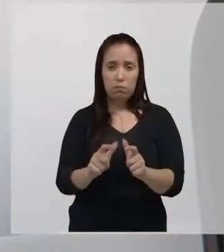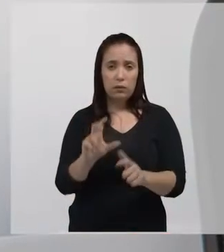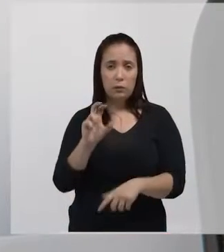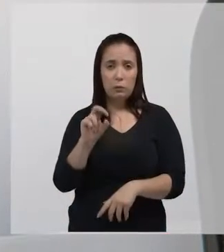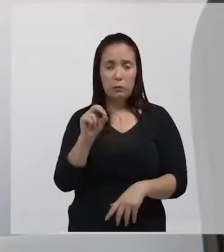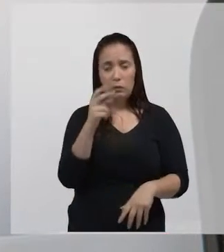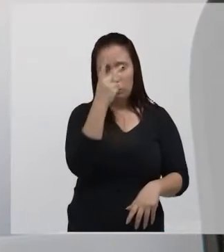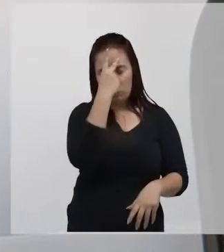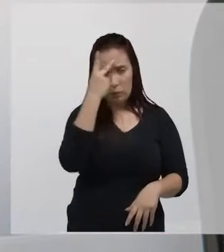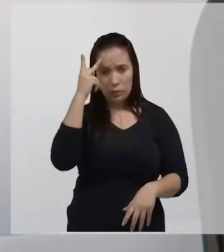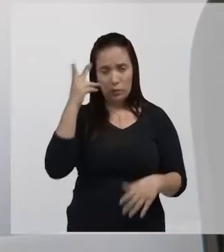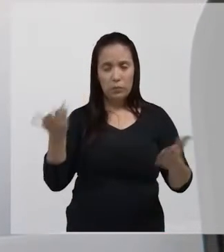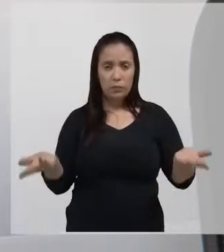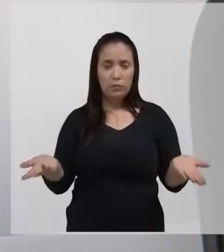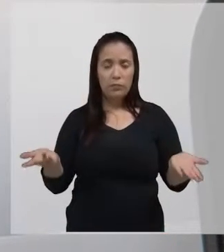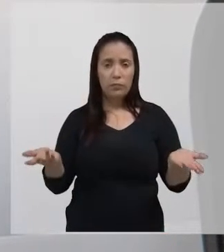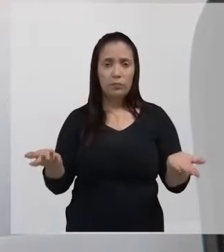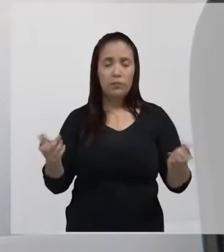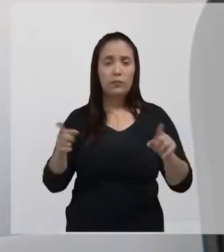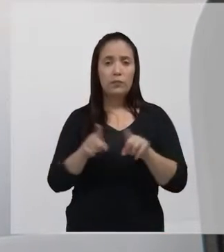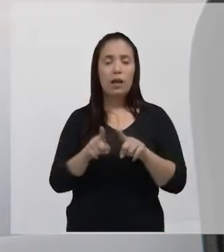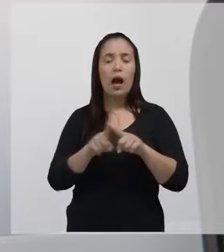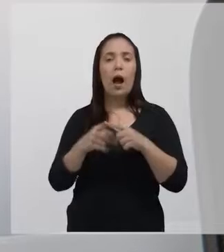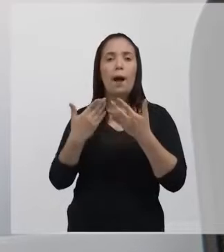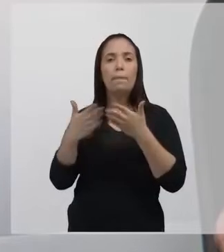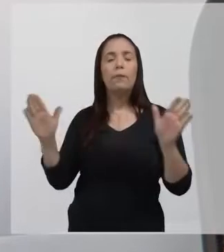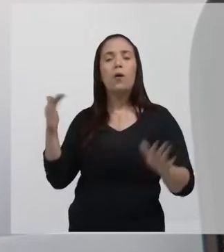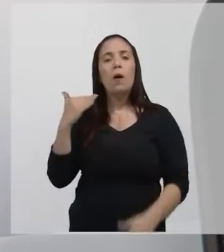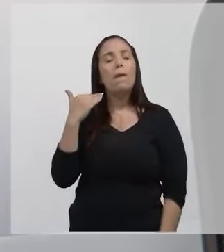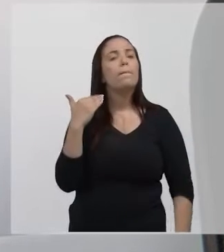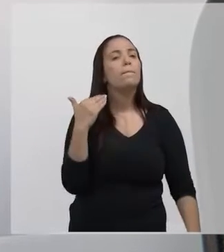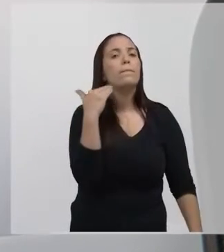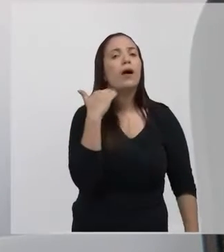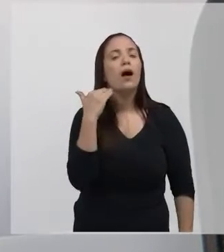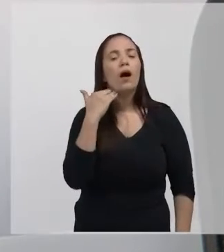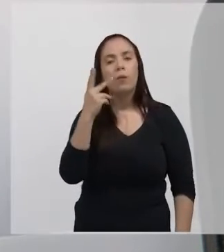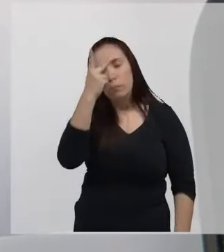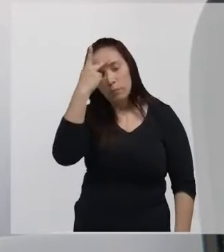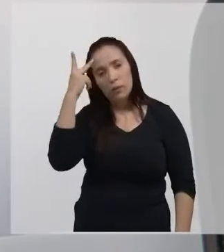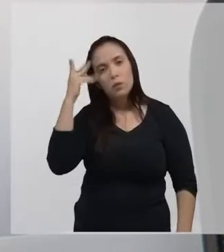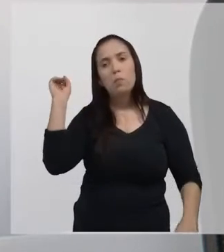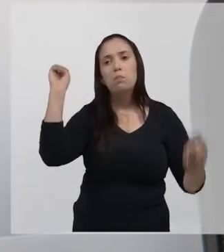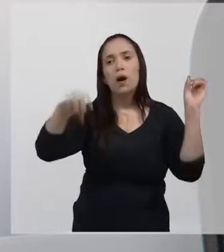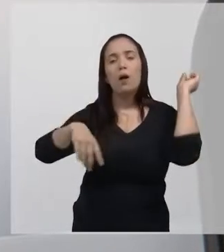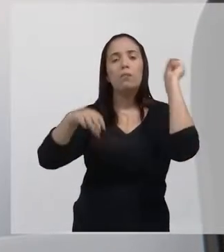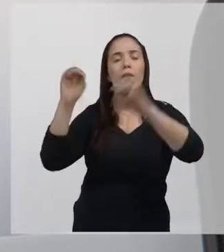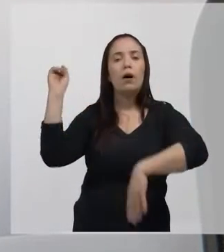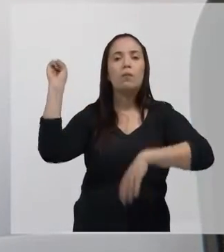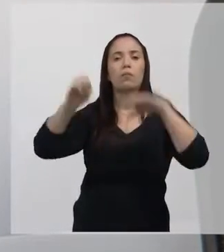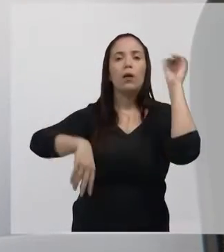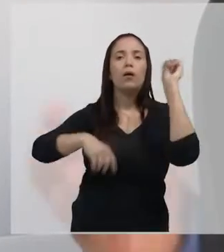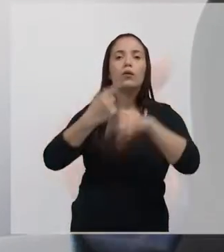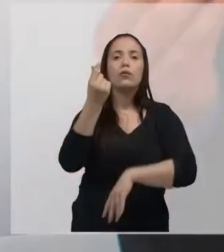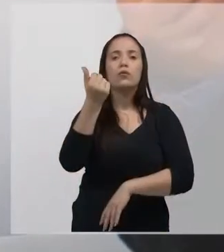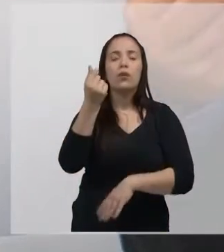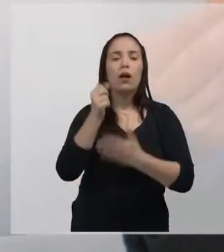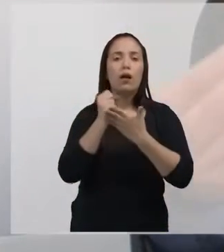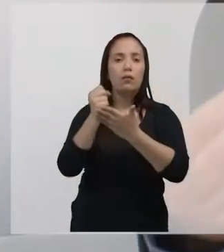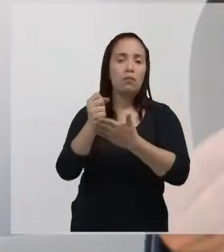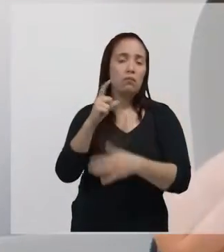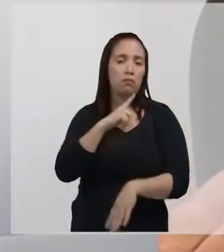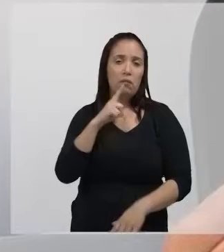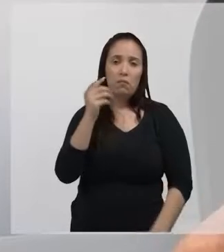Os financiamentos abriram uma conta que as pessoas depositavam para ajudar a manutenção dessa estrutura. Está